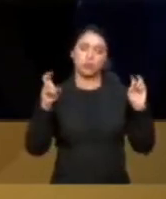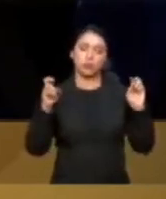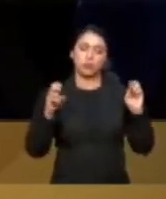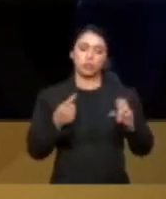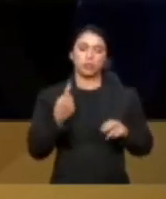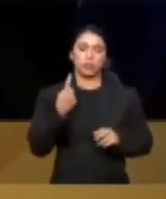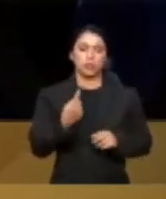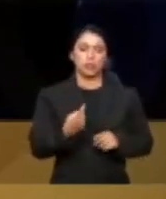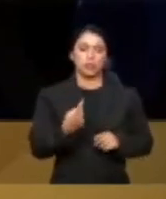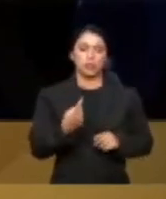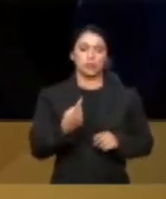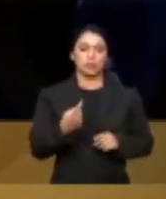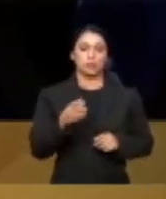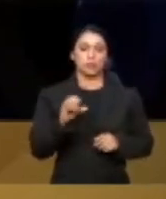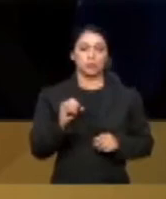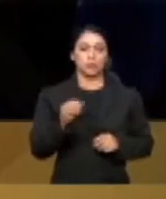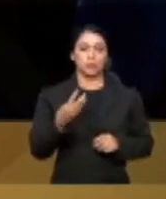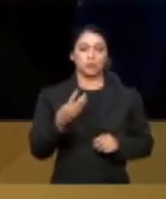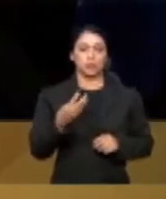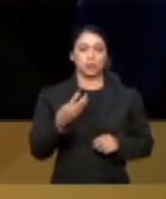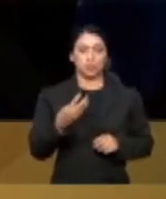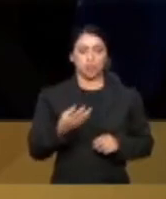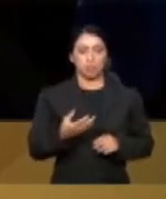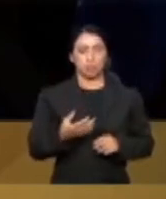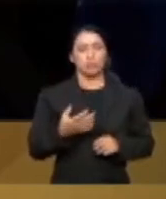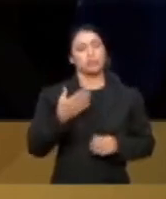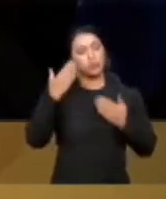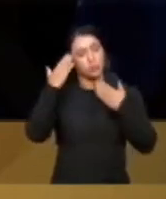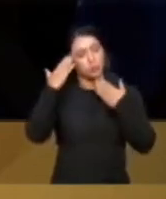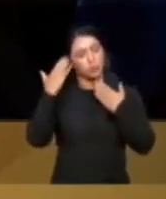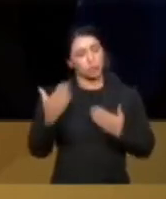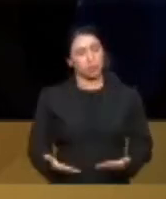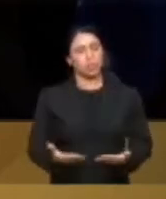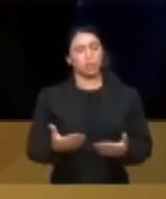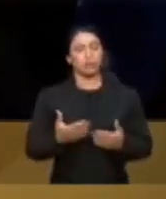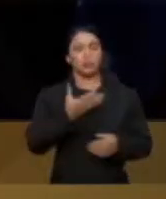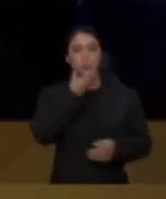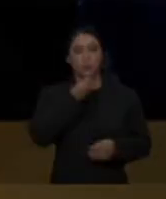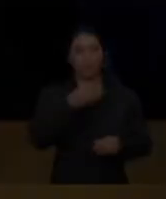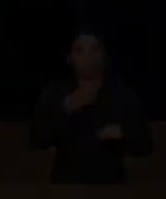1103. Muito obrigado, senhoras ministras, senhores ministros, senhor presidente.